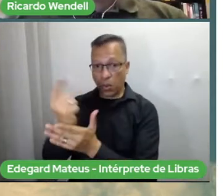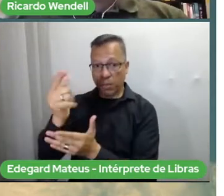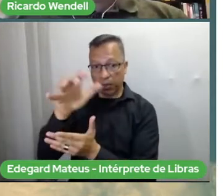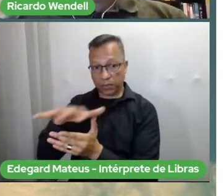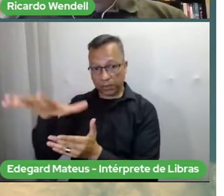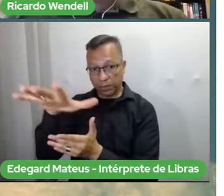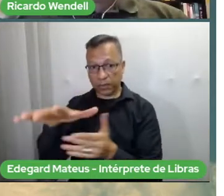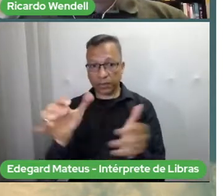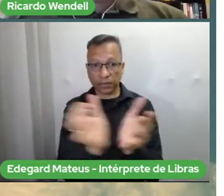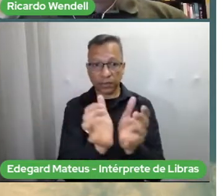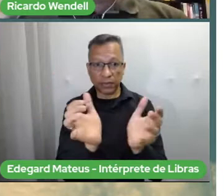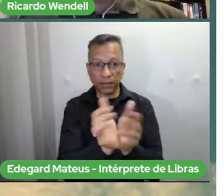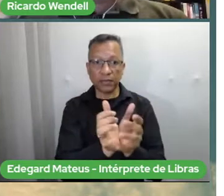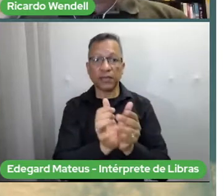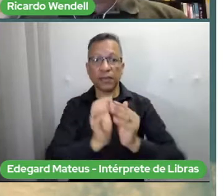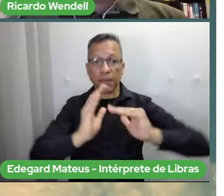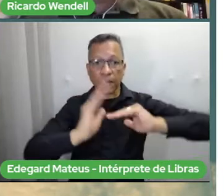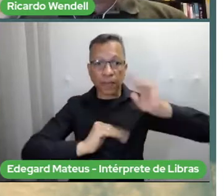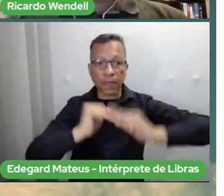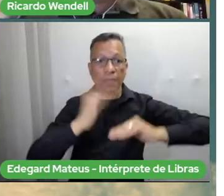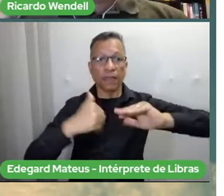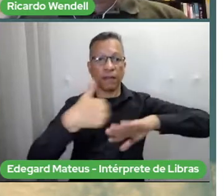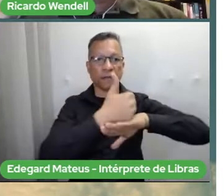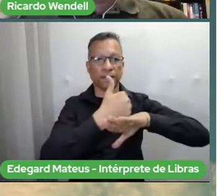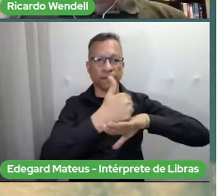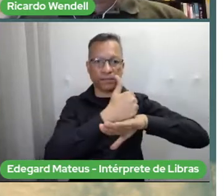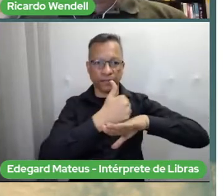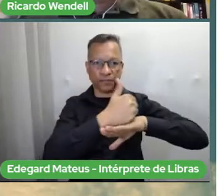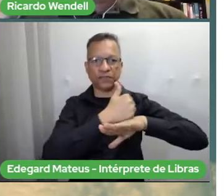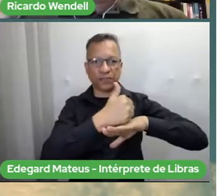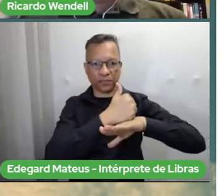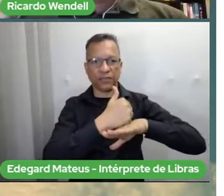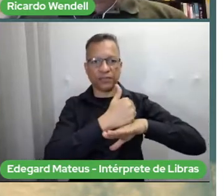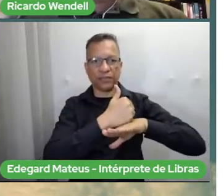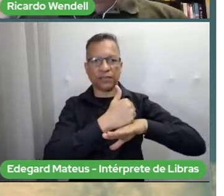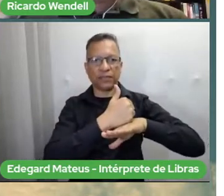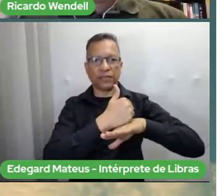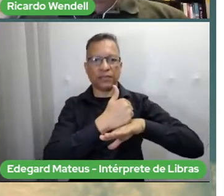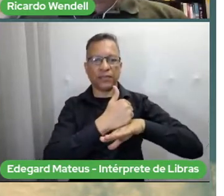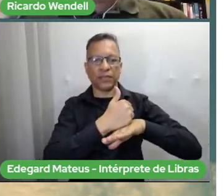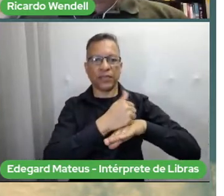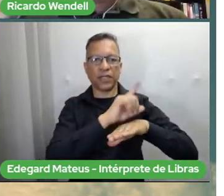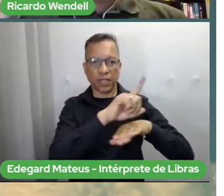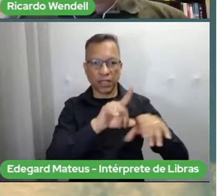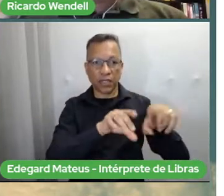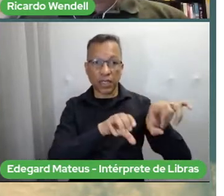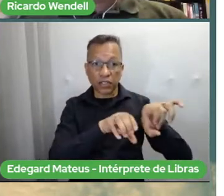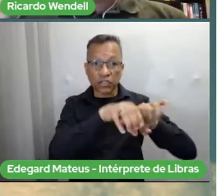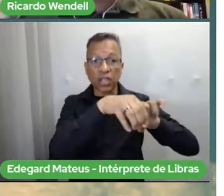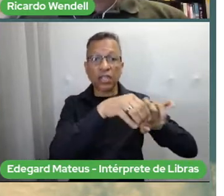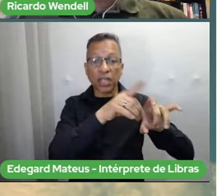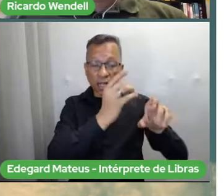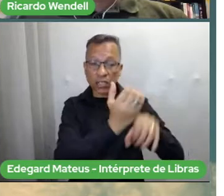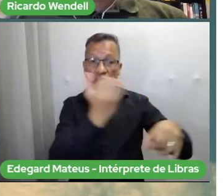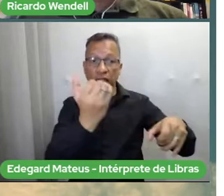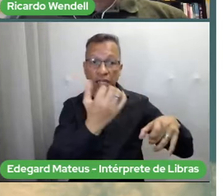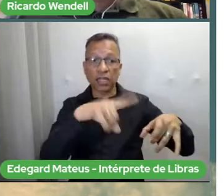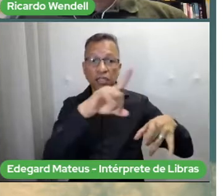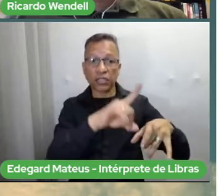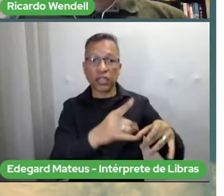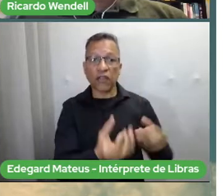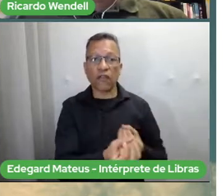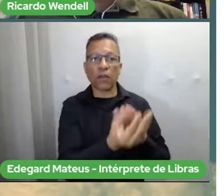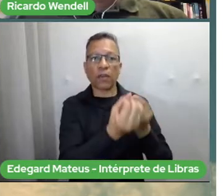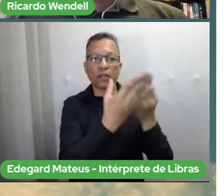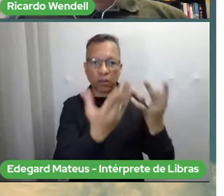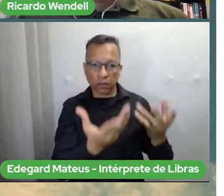equipes especializadas, hiperespecializadas em engenharia de dados, em ciência de dados, em análise de